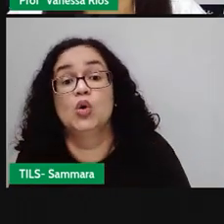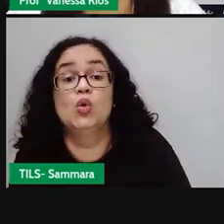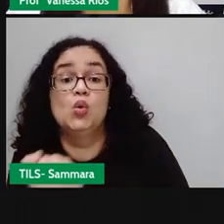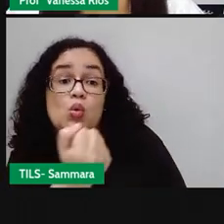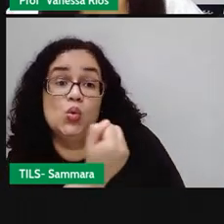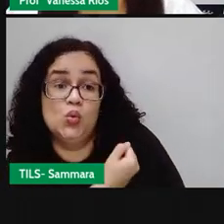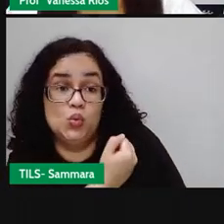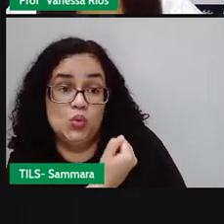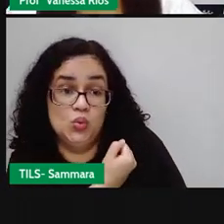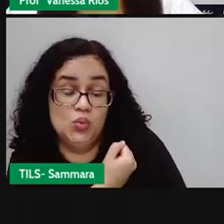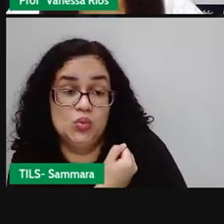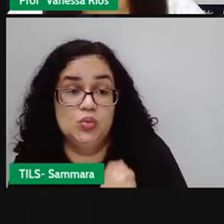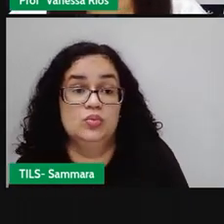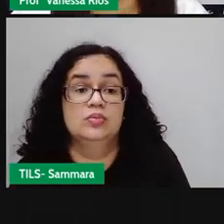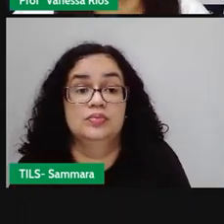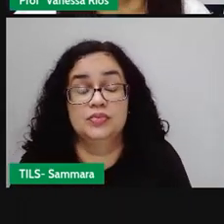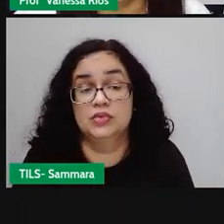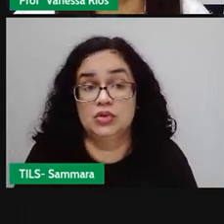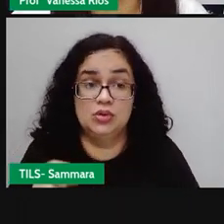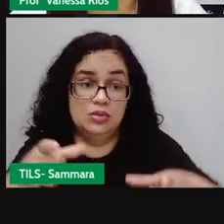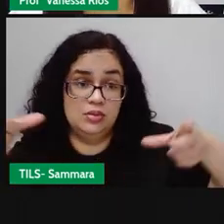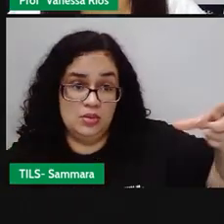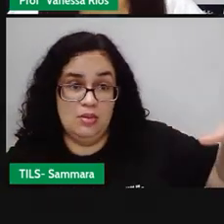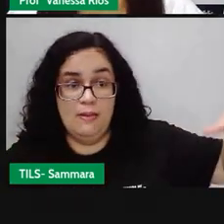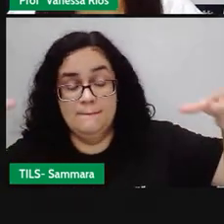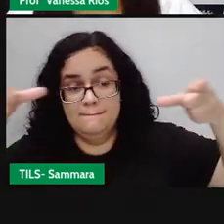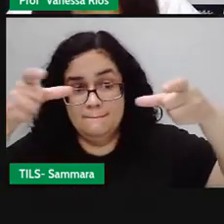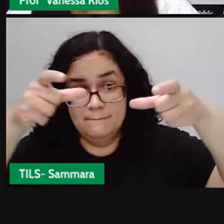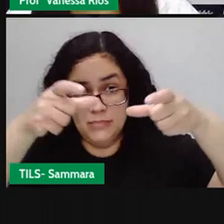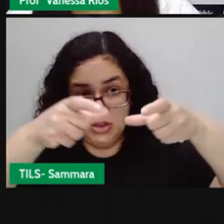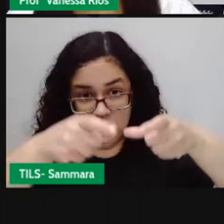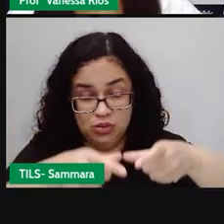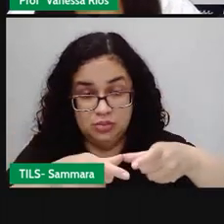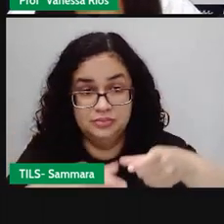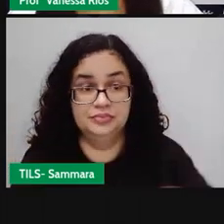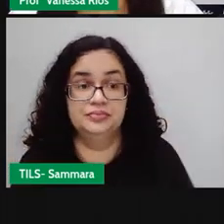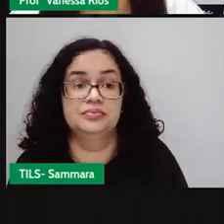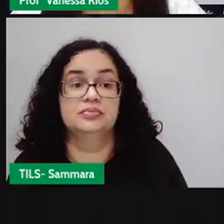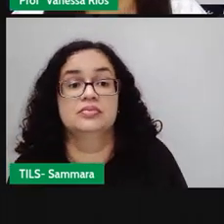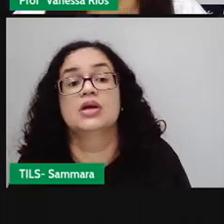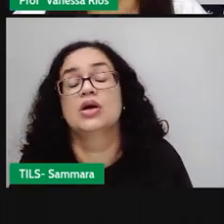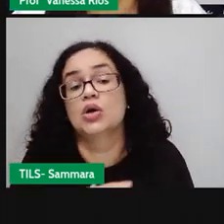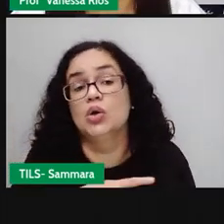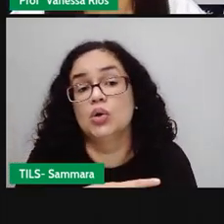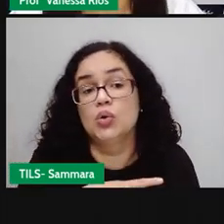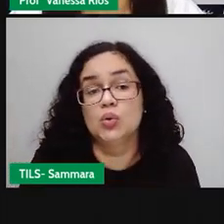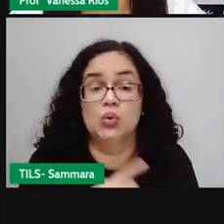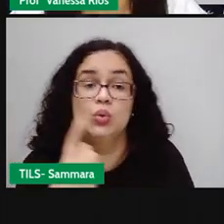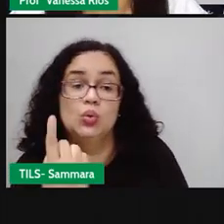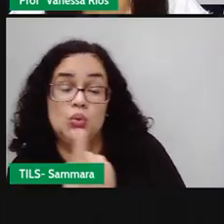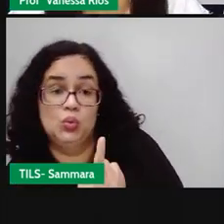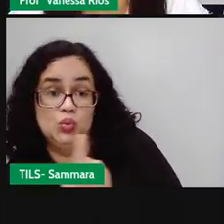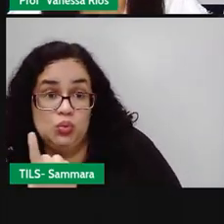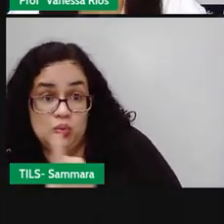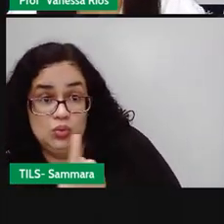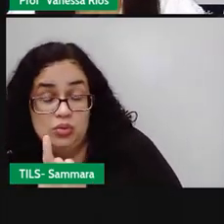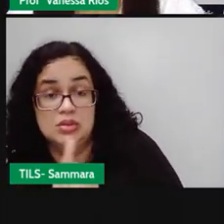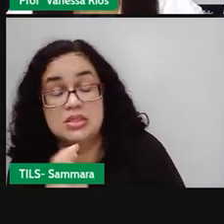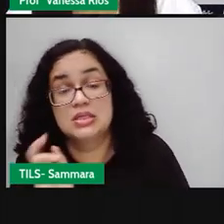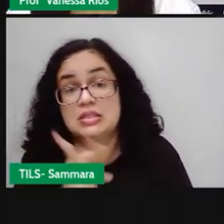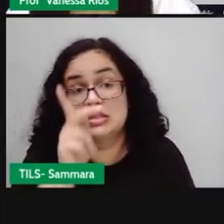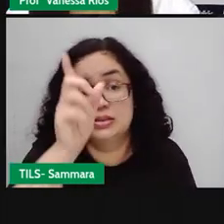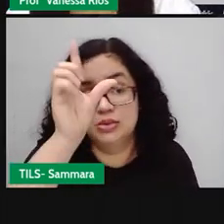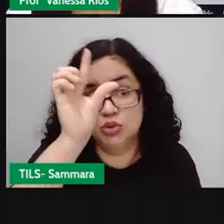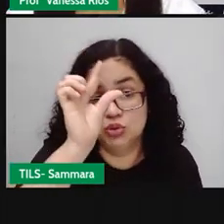em ordem decrescente, porque está vindo do maior para o menor. E que o padrão aí é 1, porque está sempre